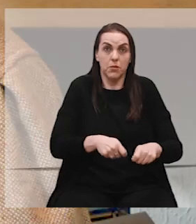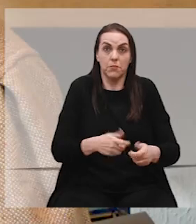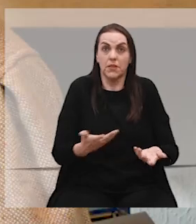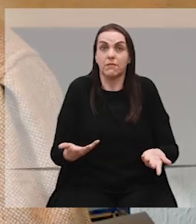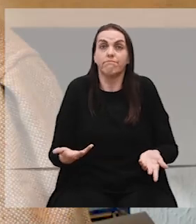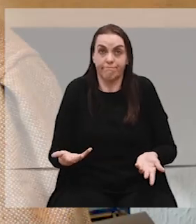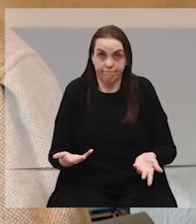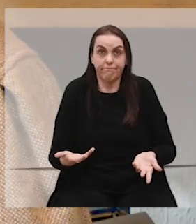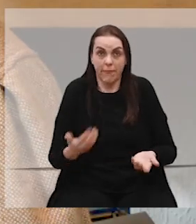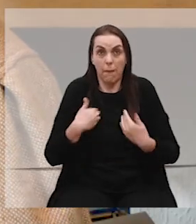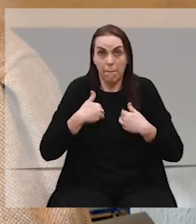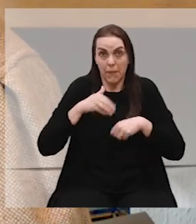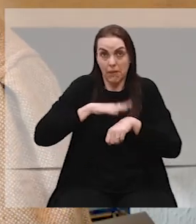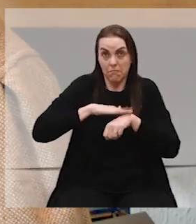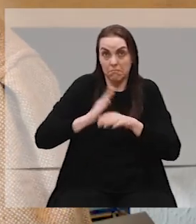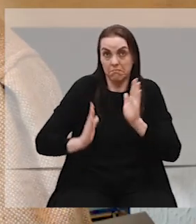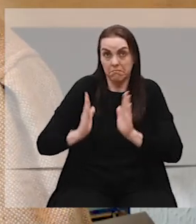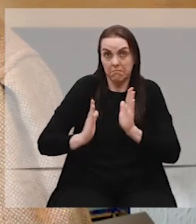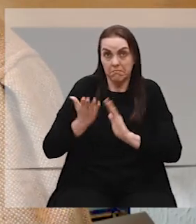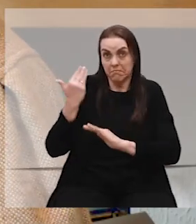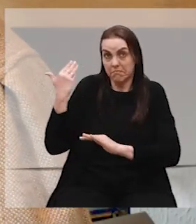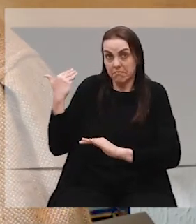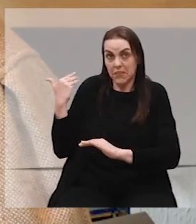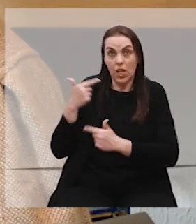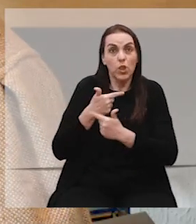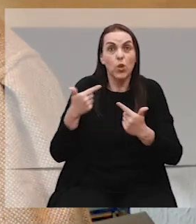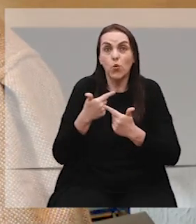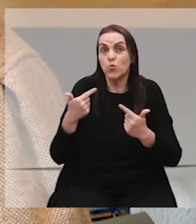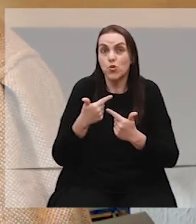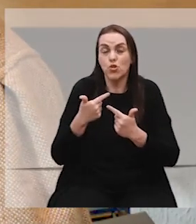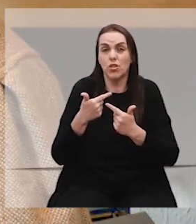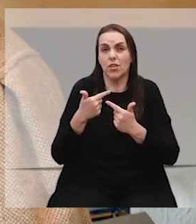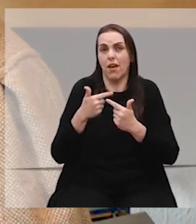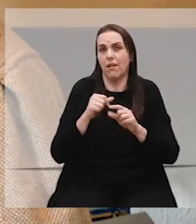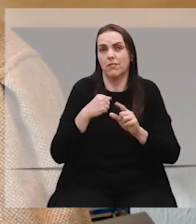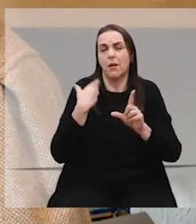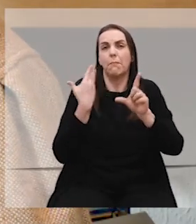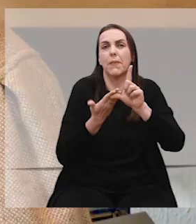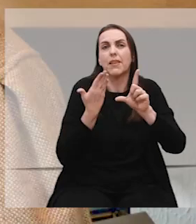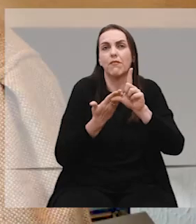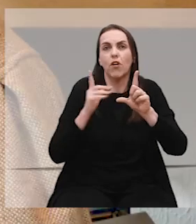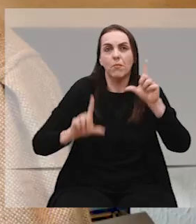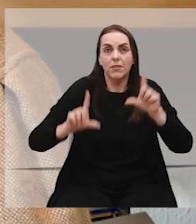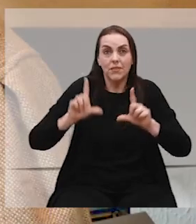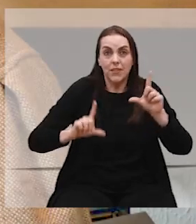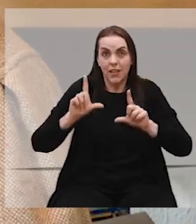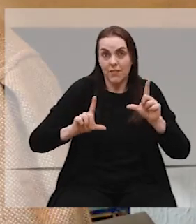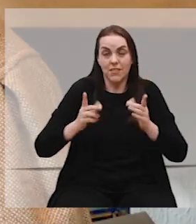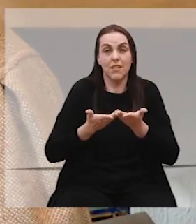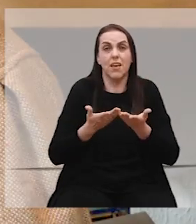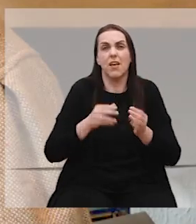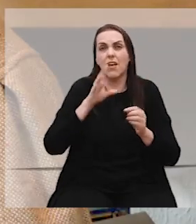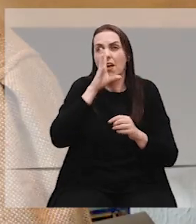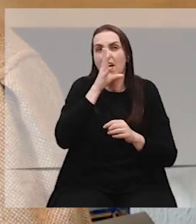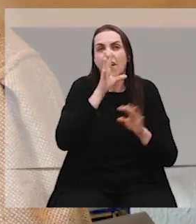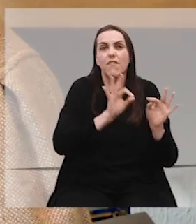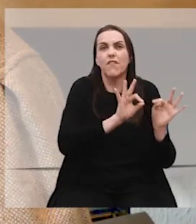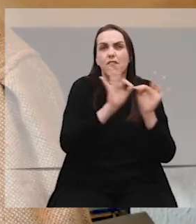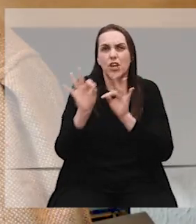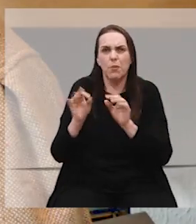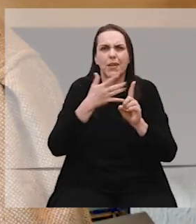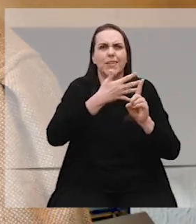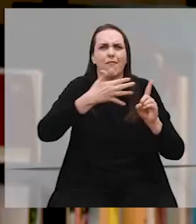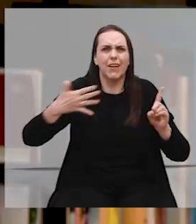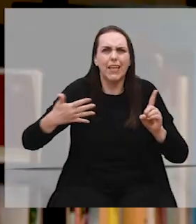possibilidades. Na minha época, né, a Ana falou, não tinha os streamings, né? Eu nunca assisti tanto filme,